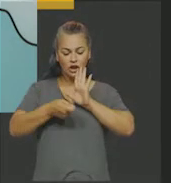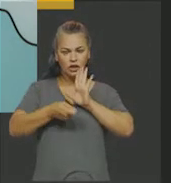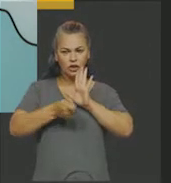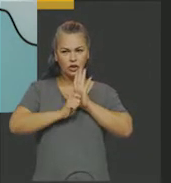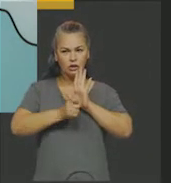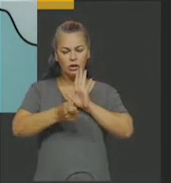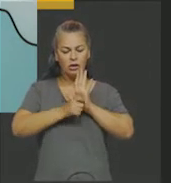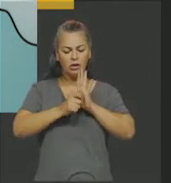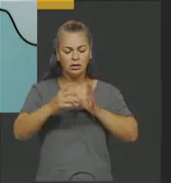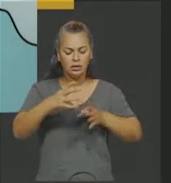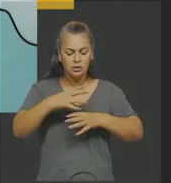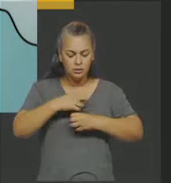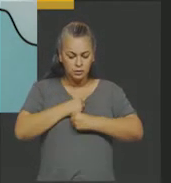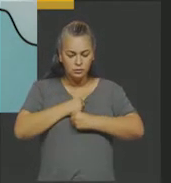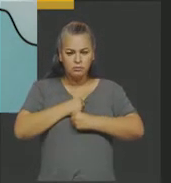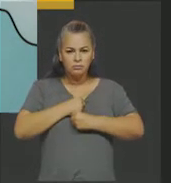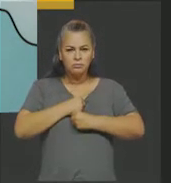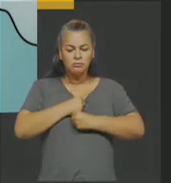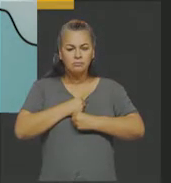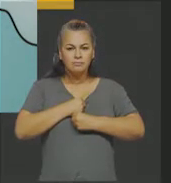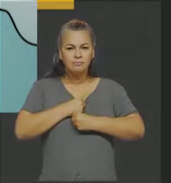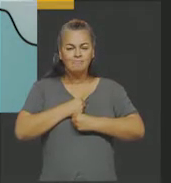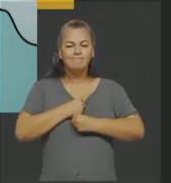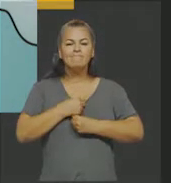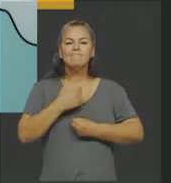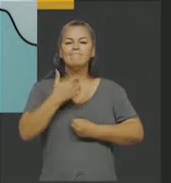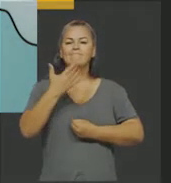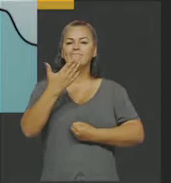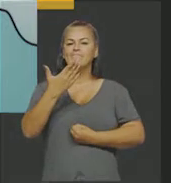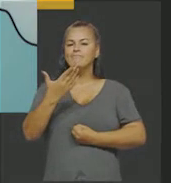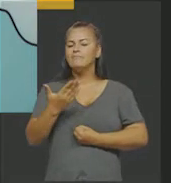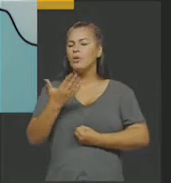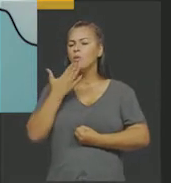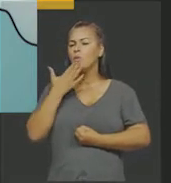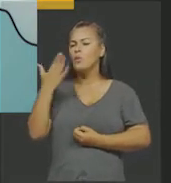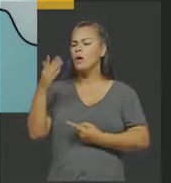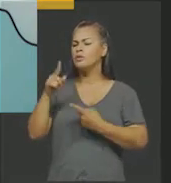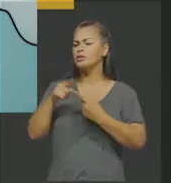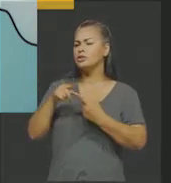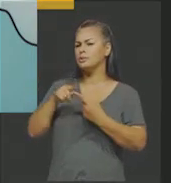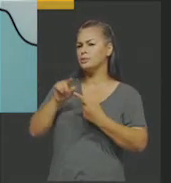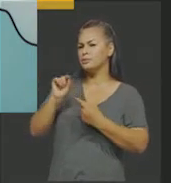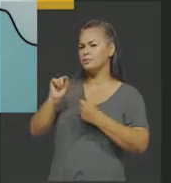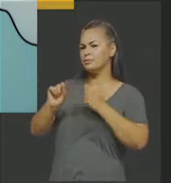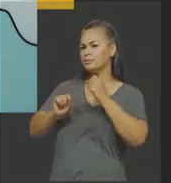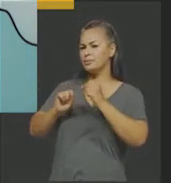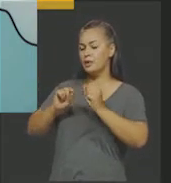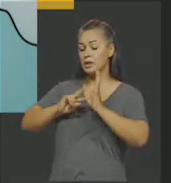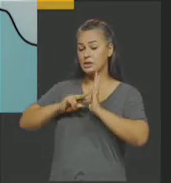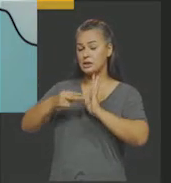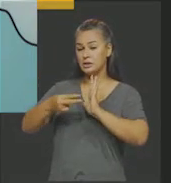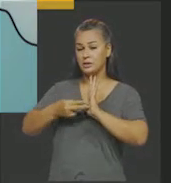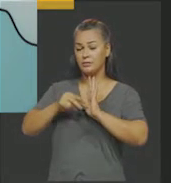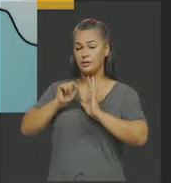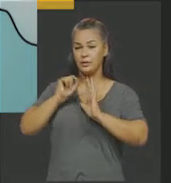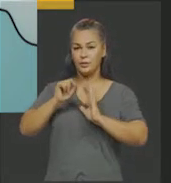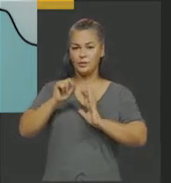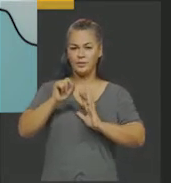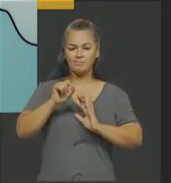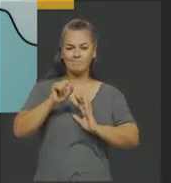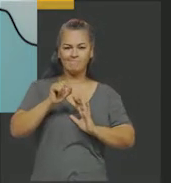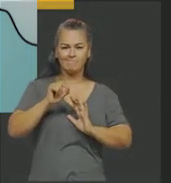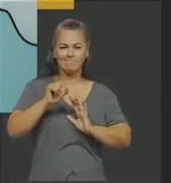Drogas depressoras. As drogas depressoras são aquelas que vão acarretar a diminuição